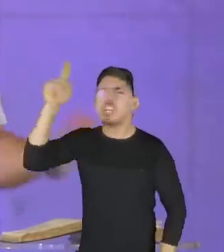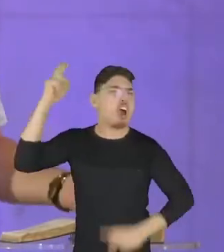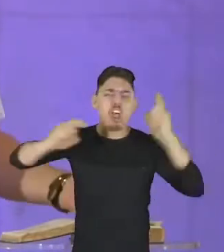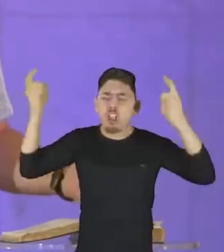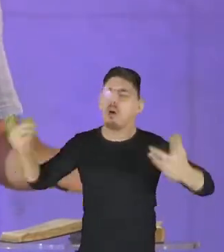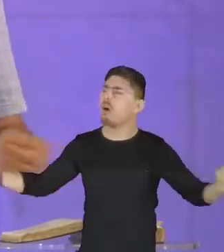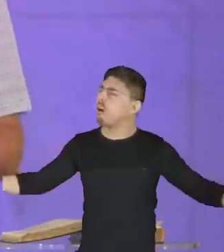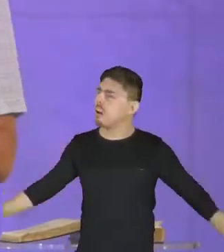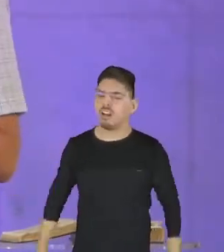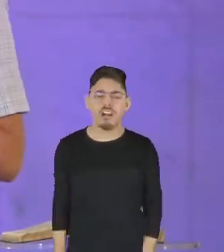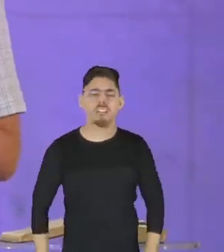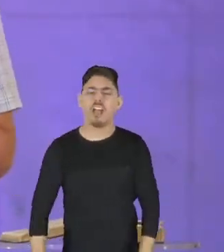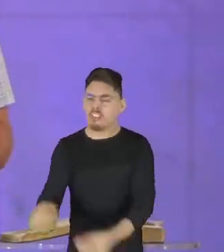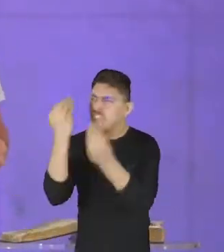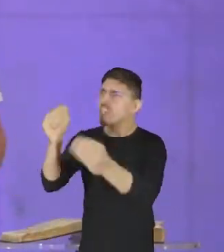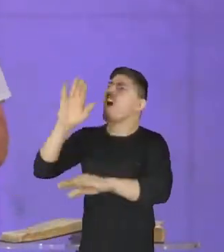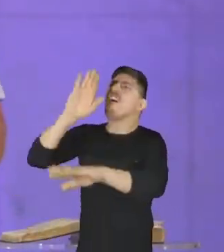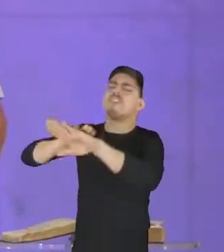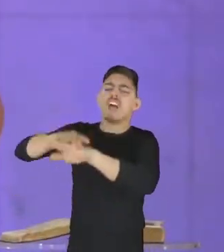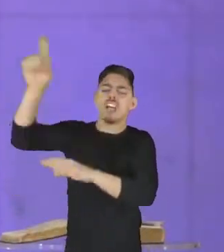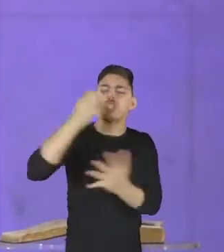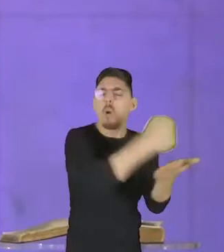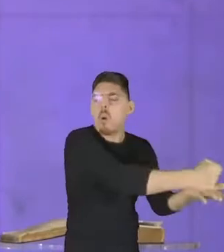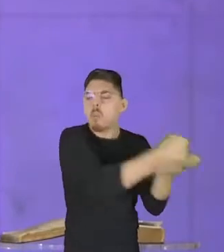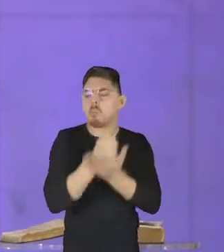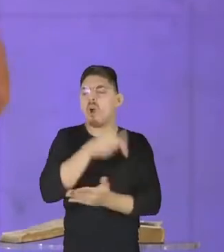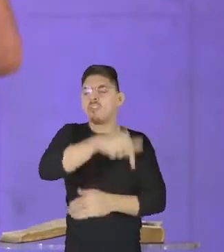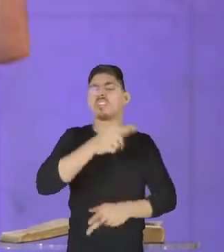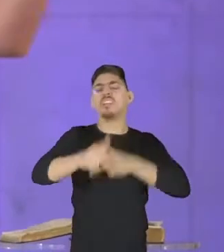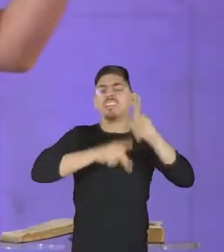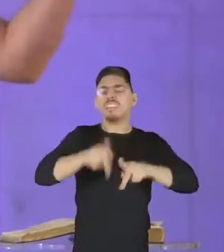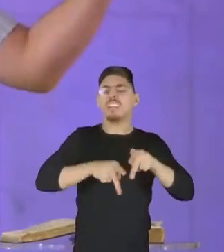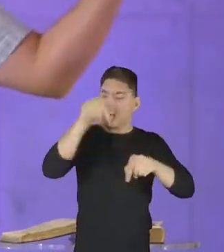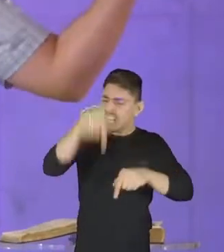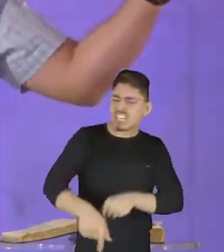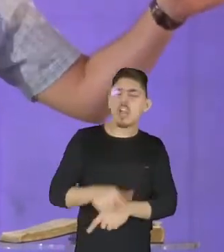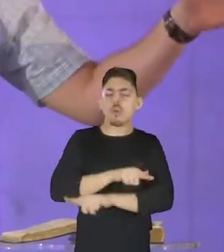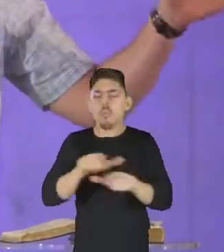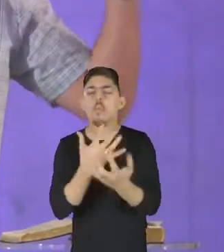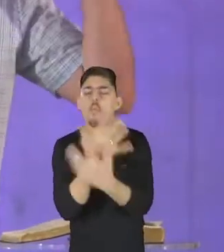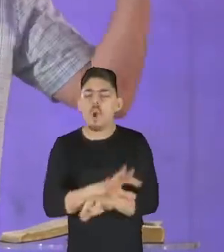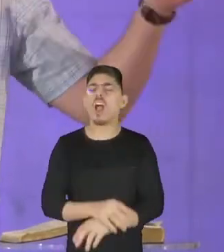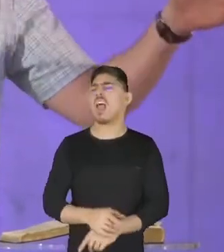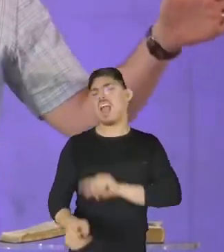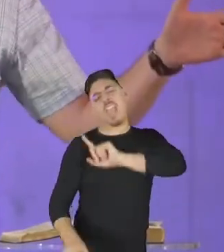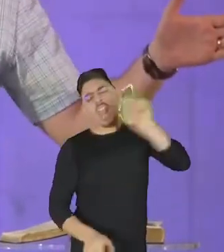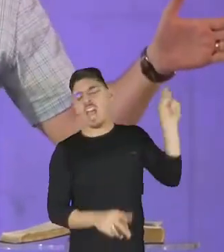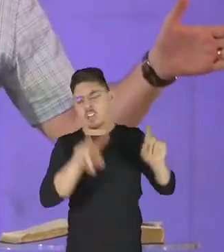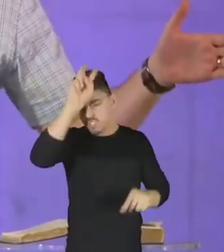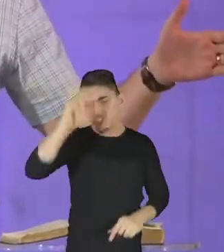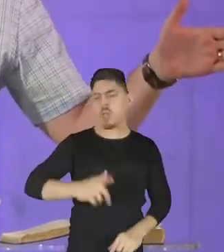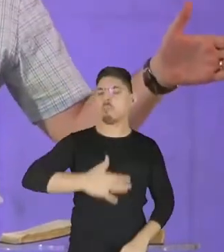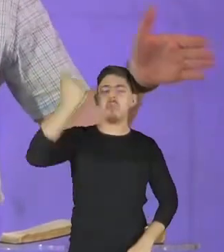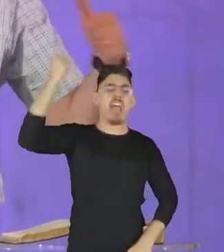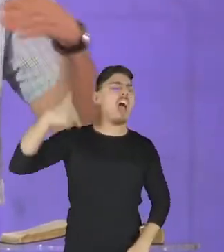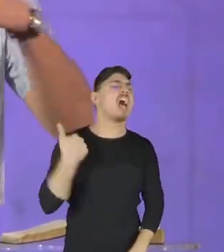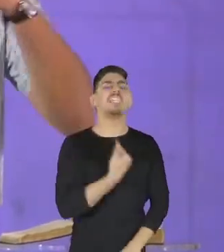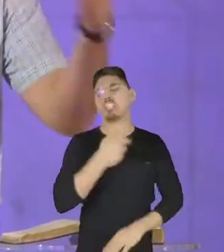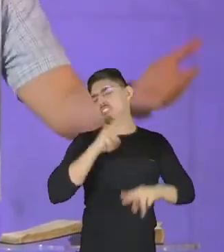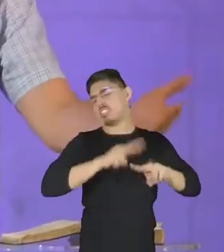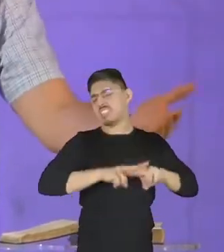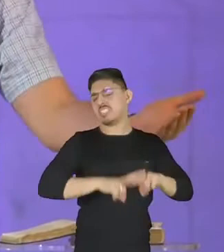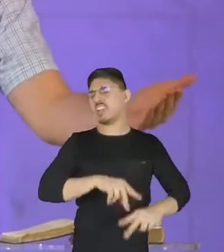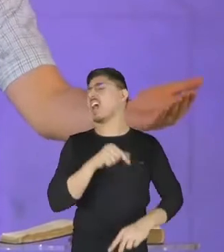é maluco? Você trouxe o povo aqui para o deserto para a gente morrer? A gente estava muito melhor lá no Egito, onde nós éramos escravos, onde